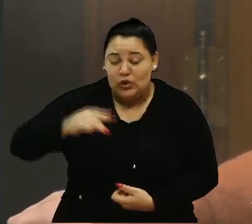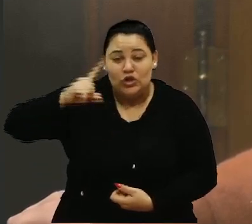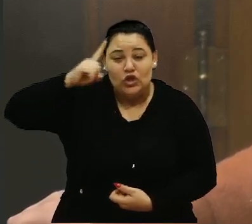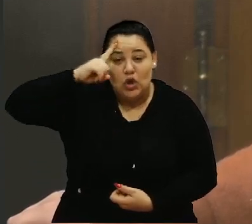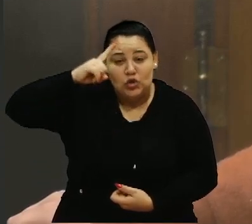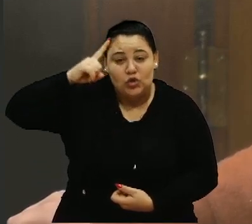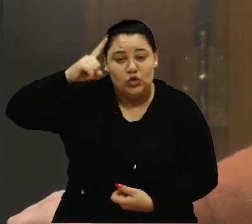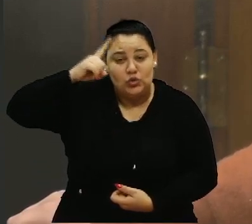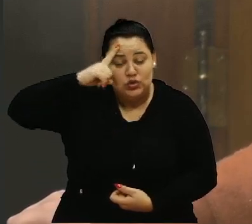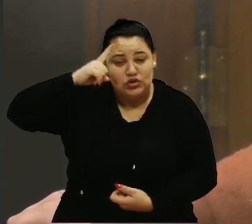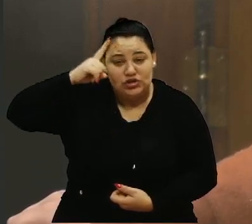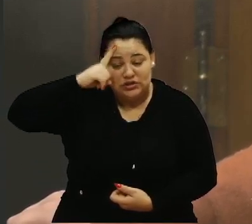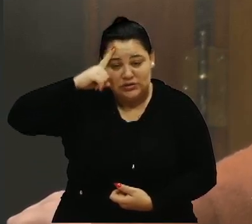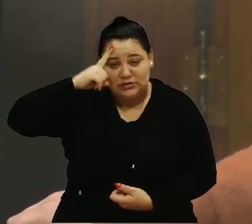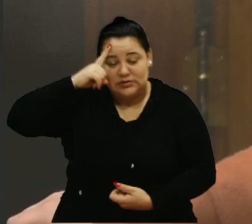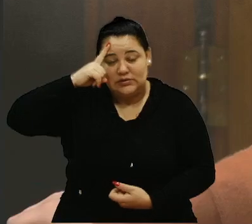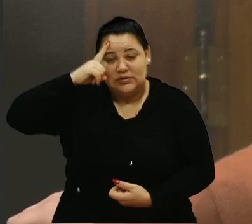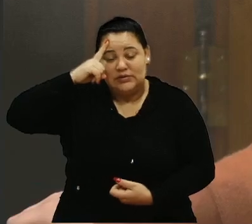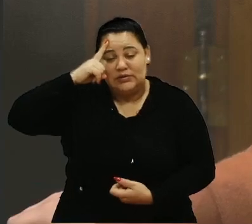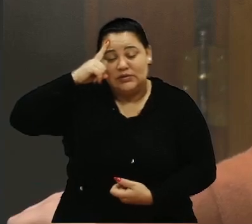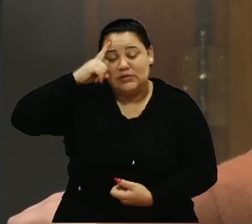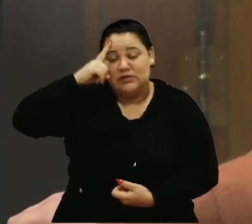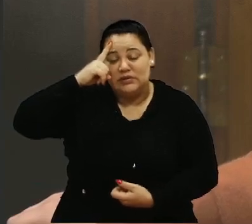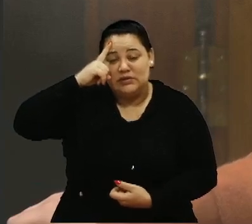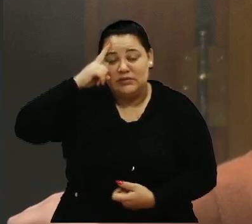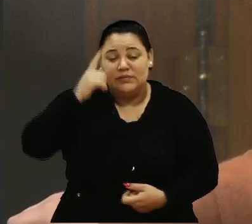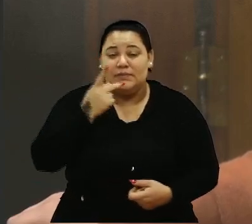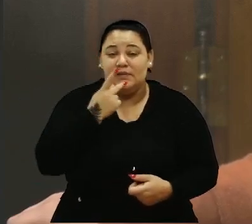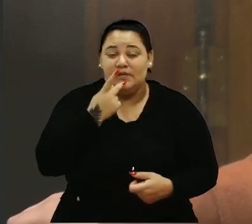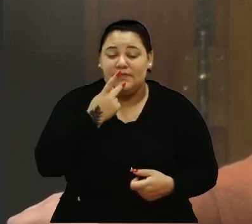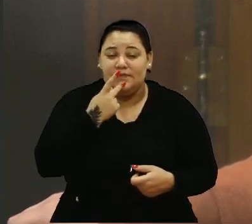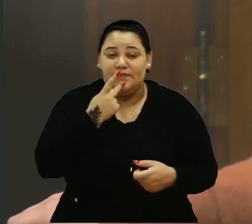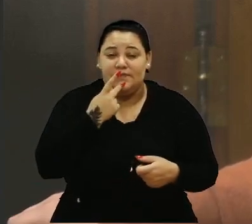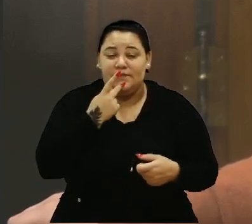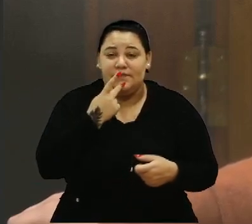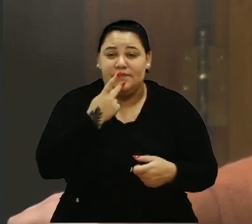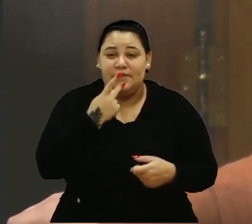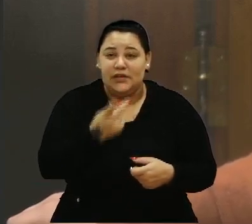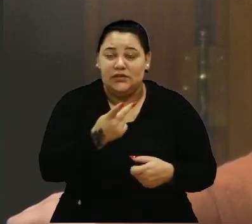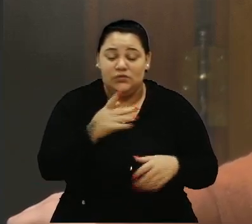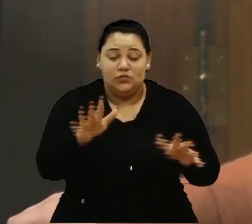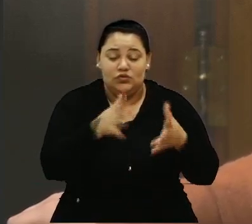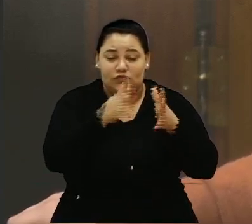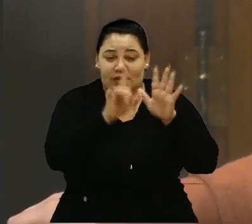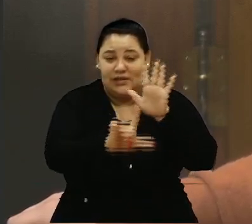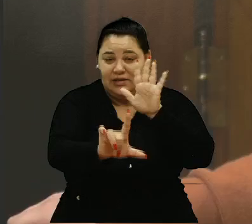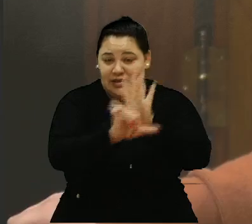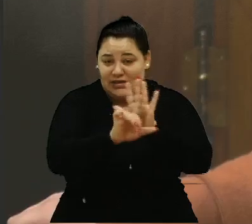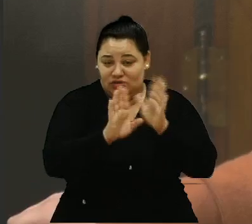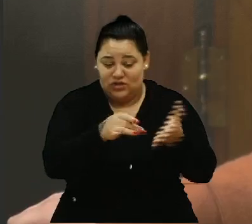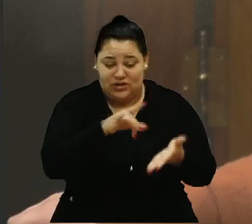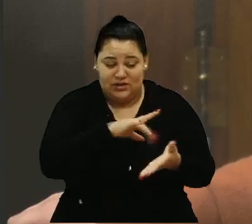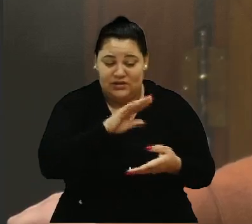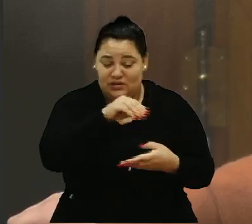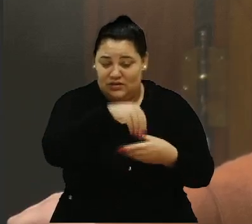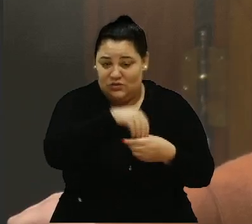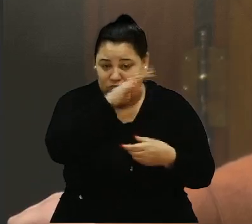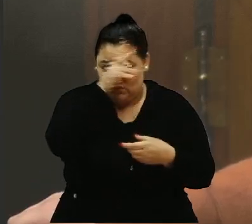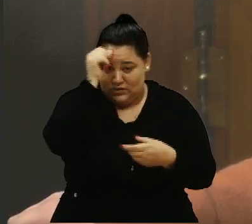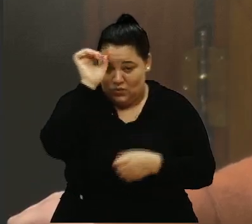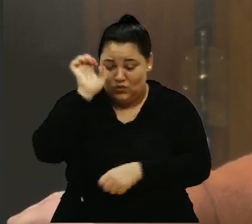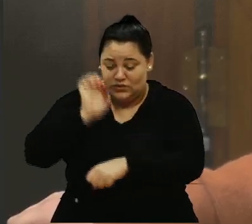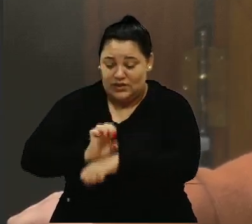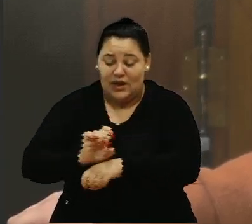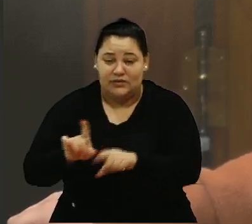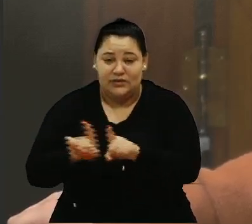a questão do incentivo a leis que nós já temos aqui no município, no